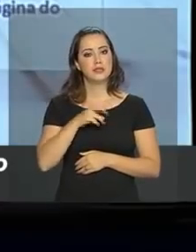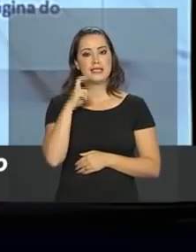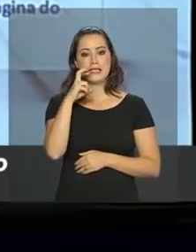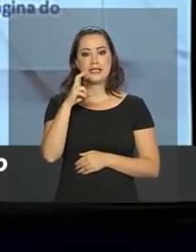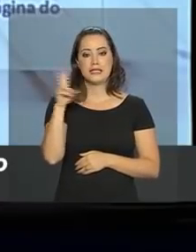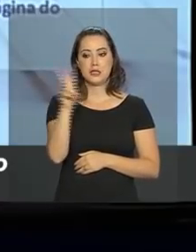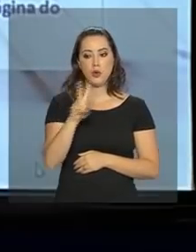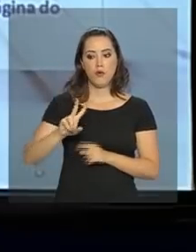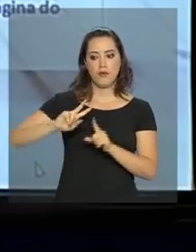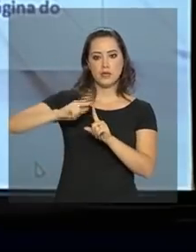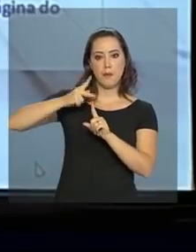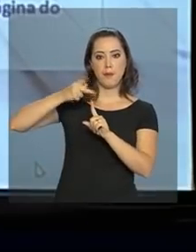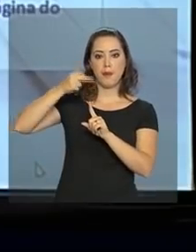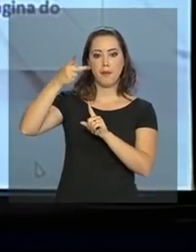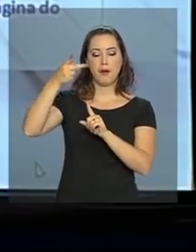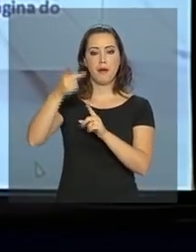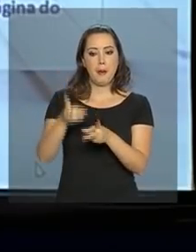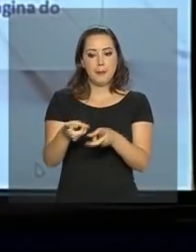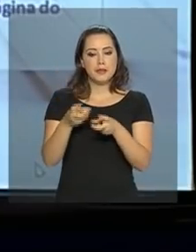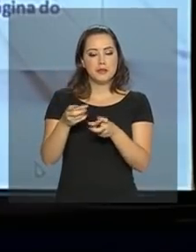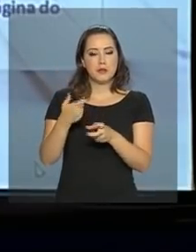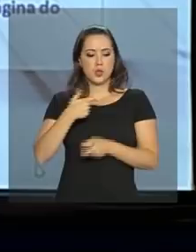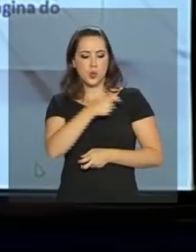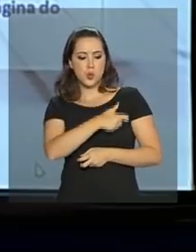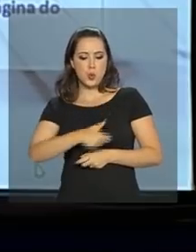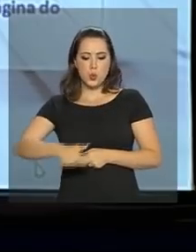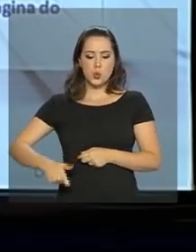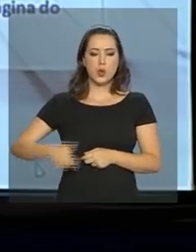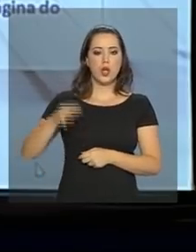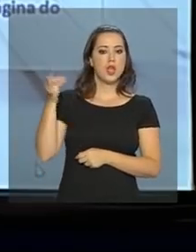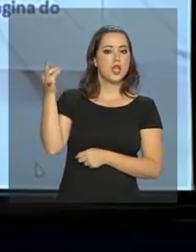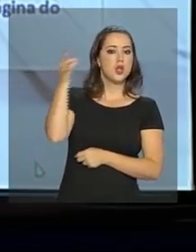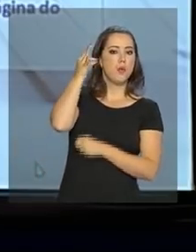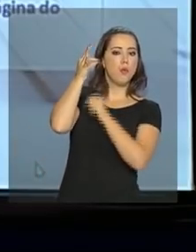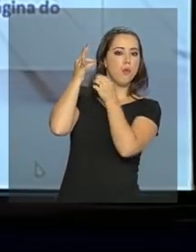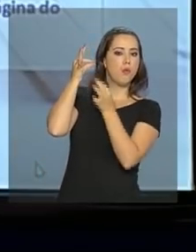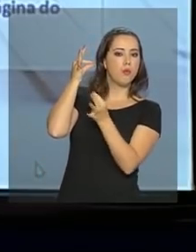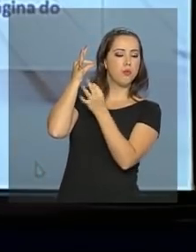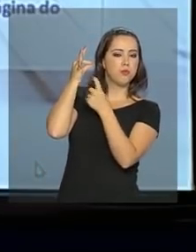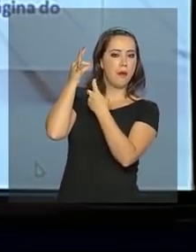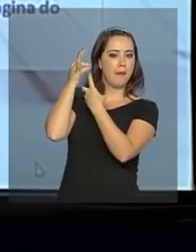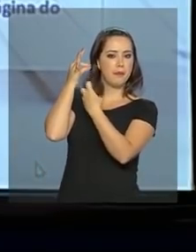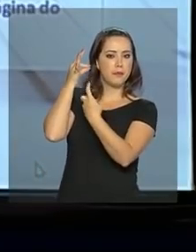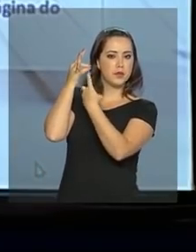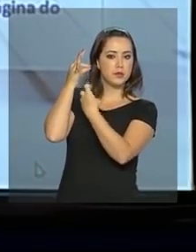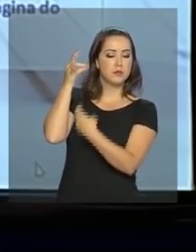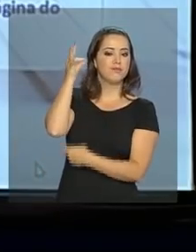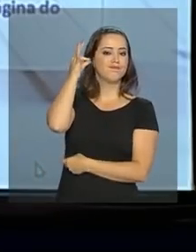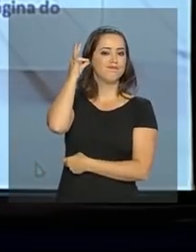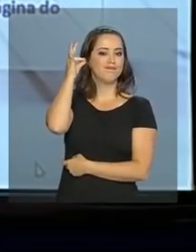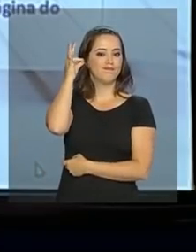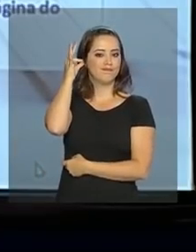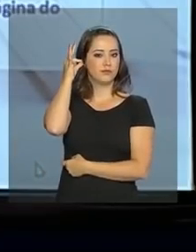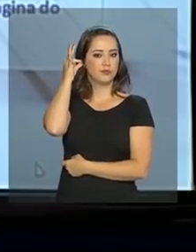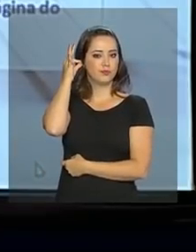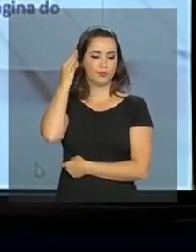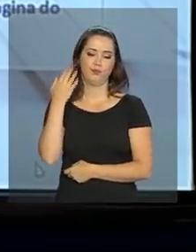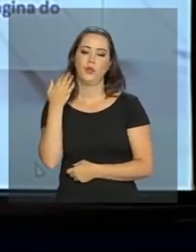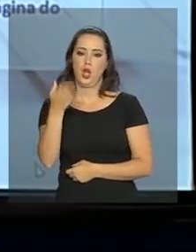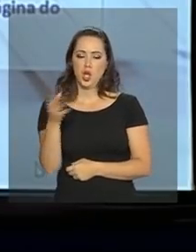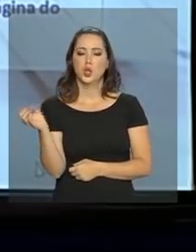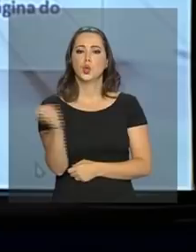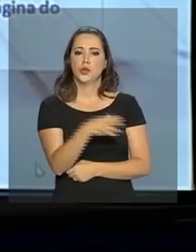mais detectores de ponto eletrônico sabe os senhores que nós introduzimos esta novidade de maneira experimental